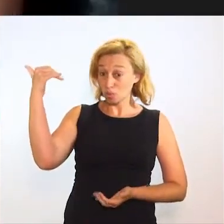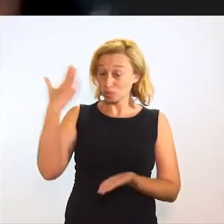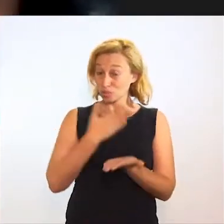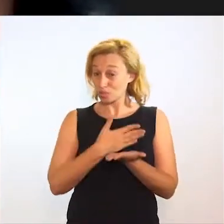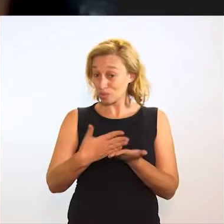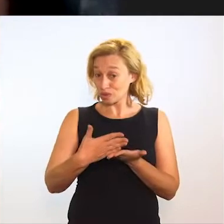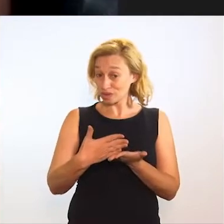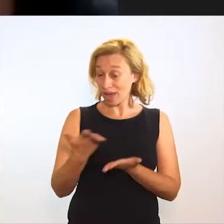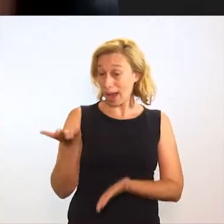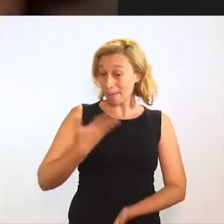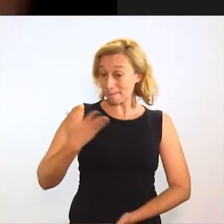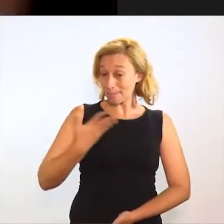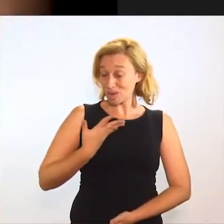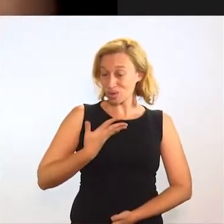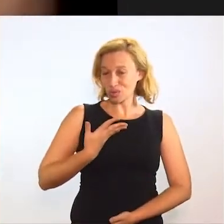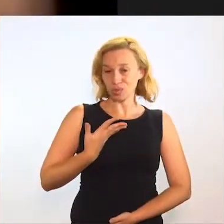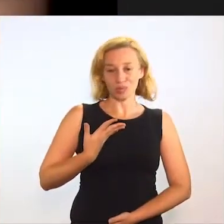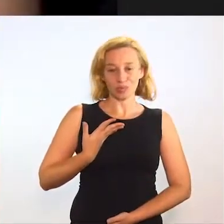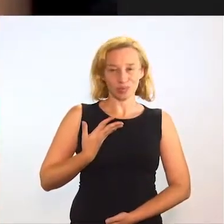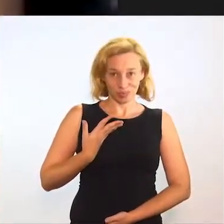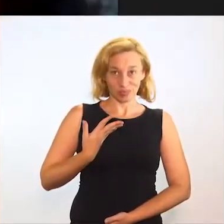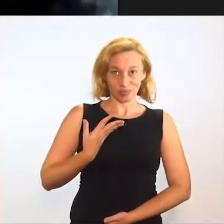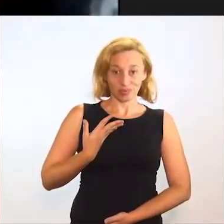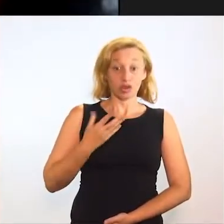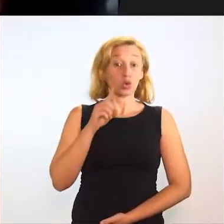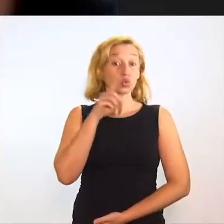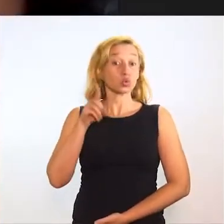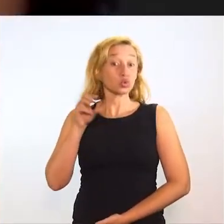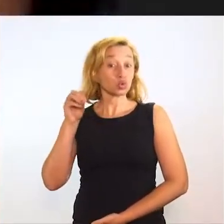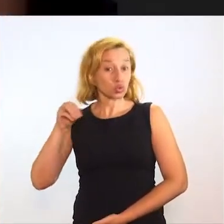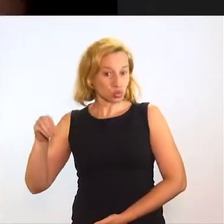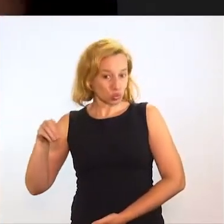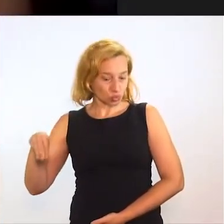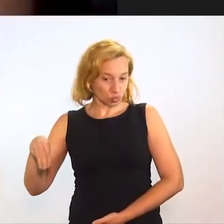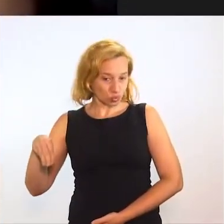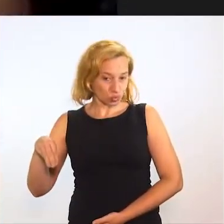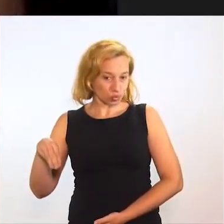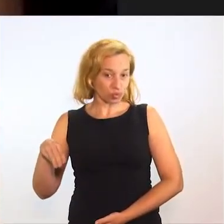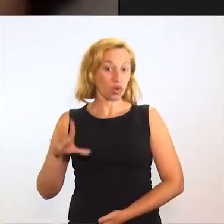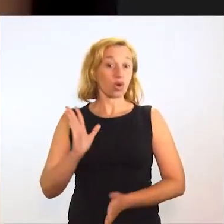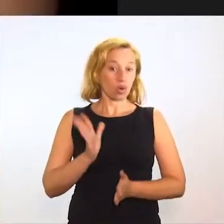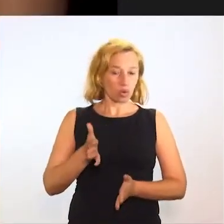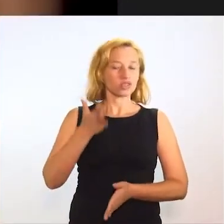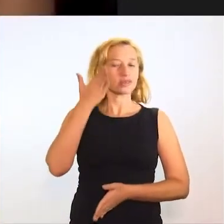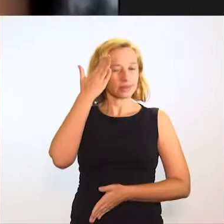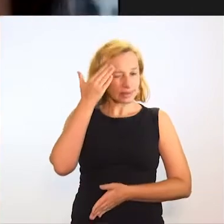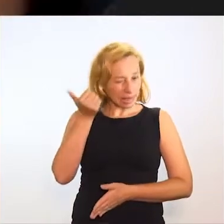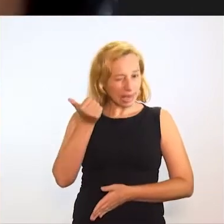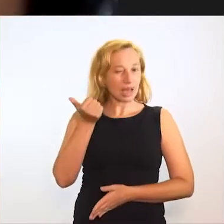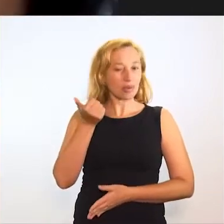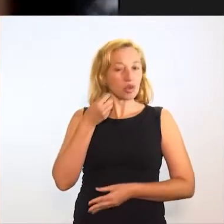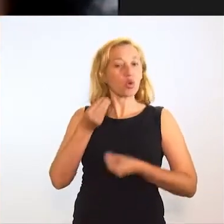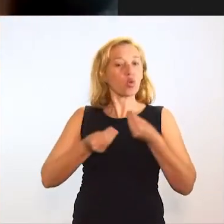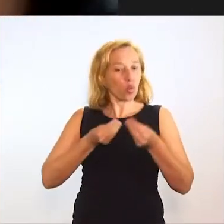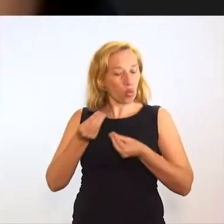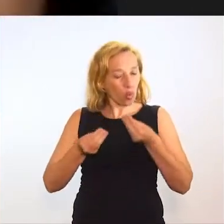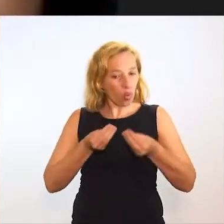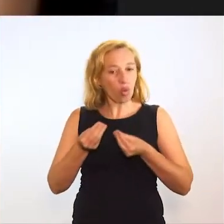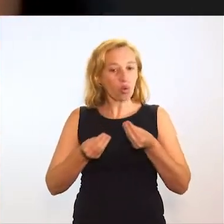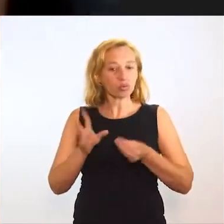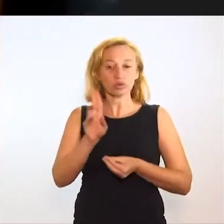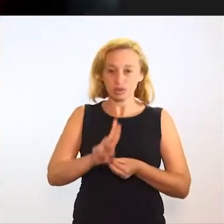no começo, virou nosso amigo querido, né? Então, o Zoom, hoje a gente domina, né? Tá lá